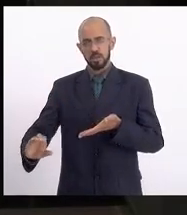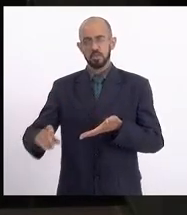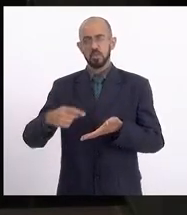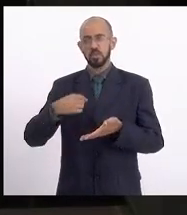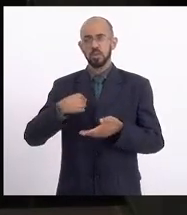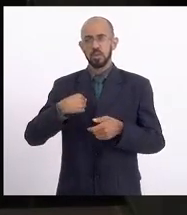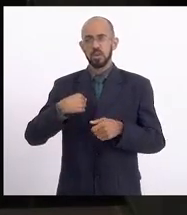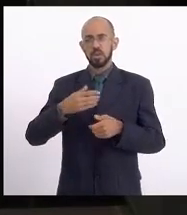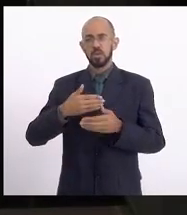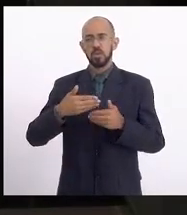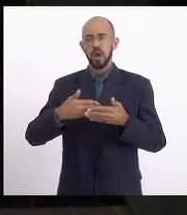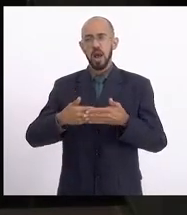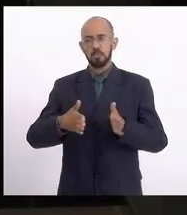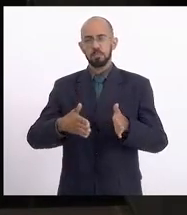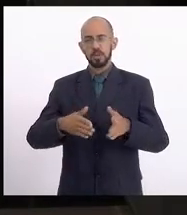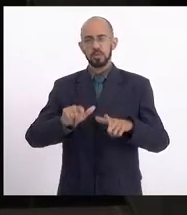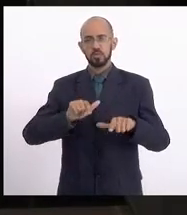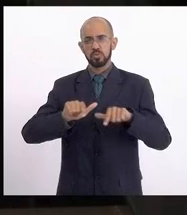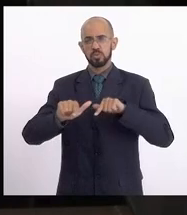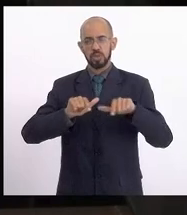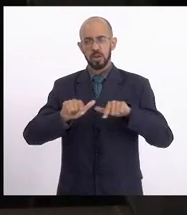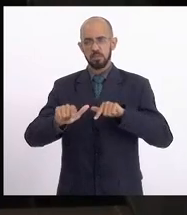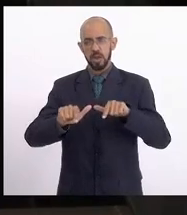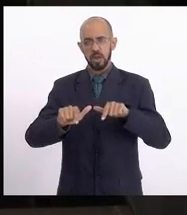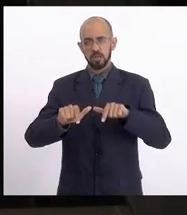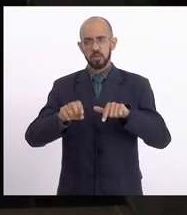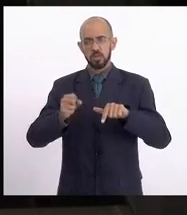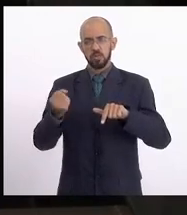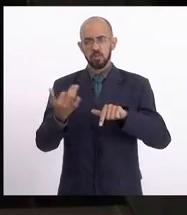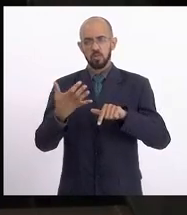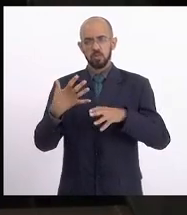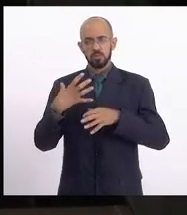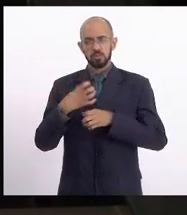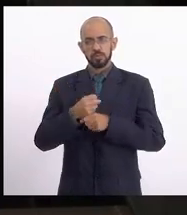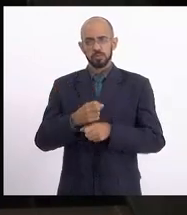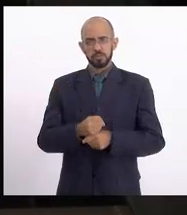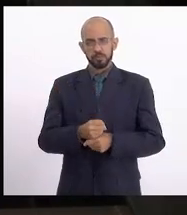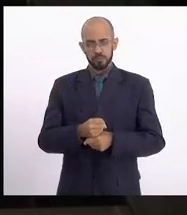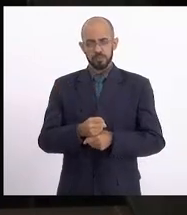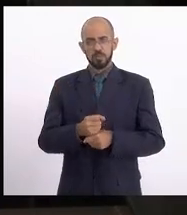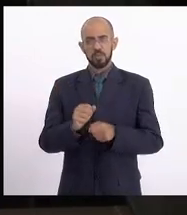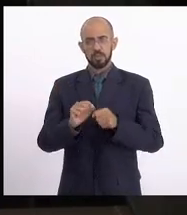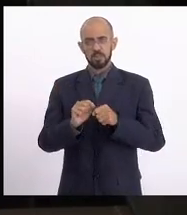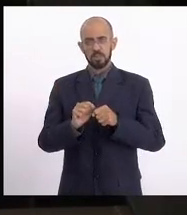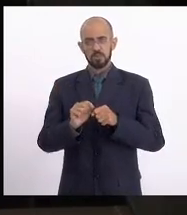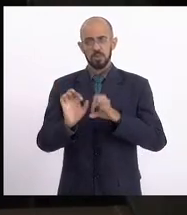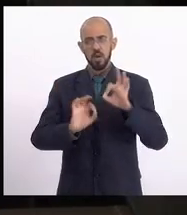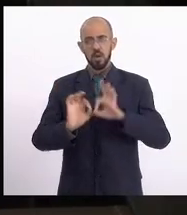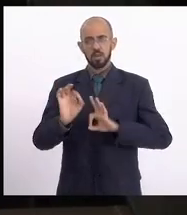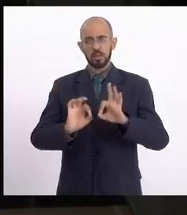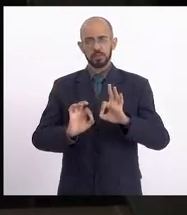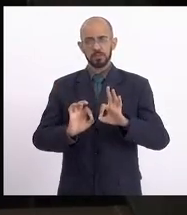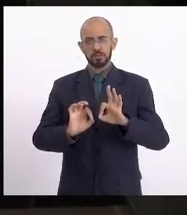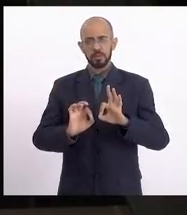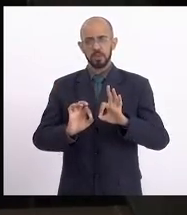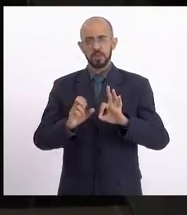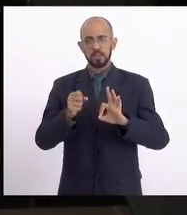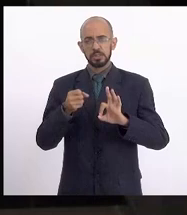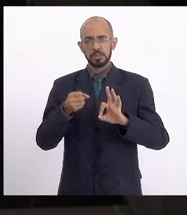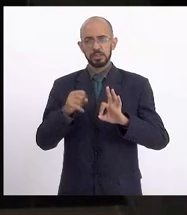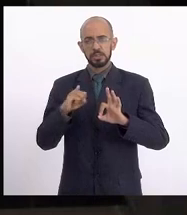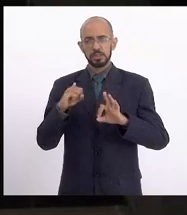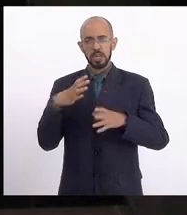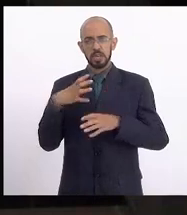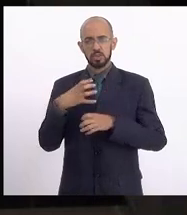lá os trabalhos, quando as contas lá esteve, fazendo uma questão de ordem. Se as contas iam